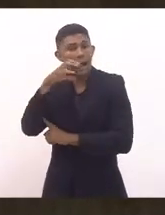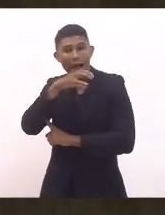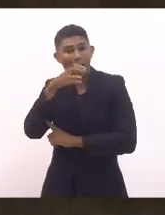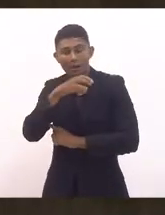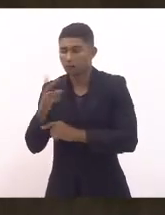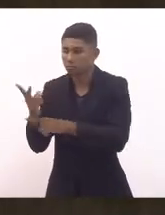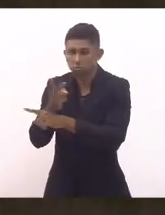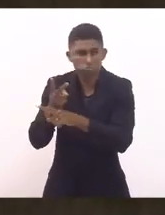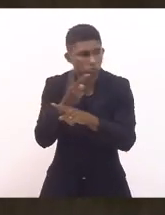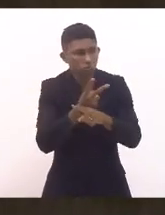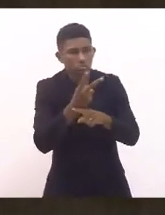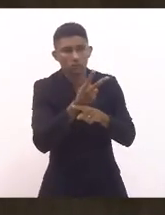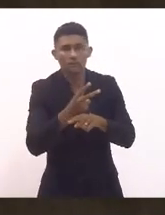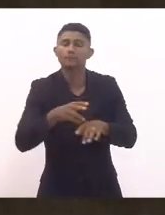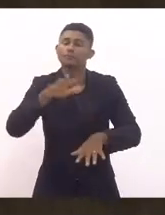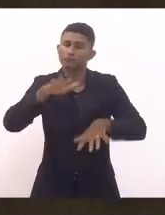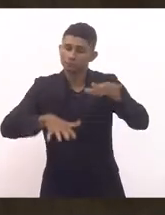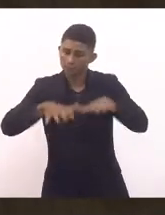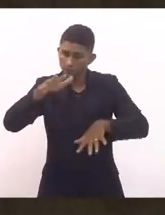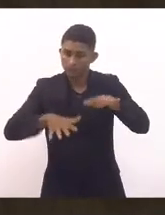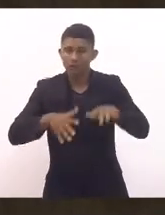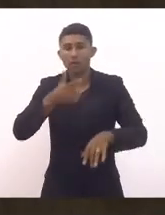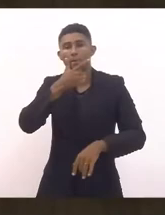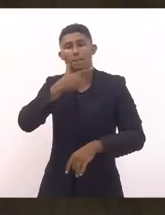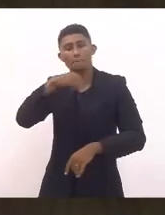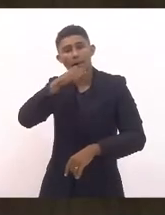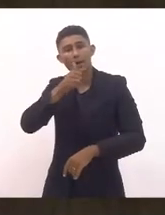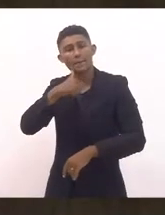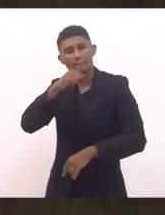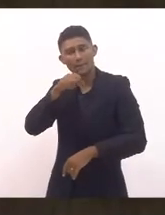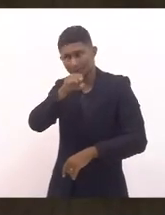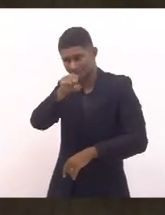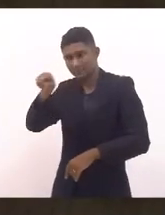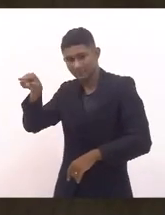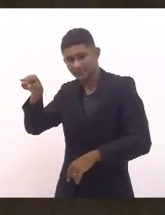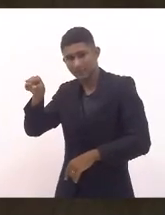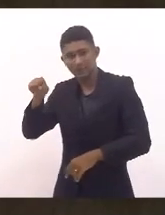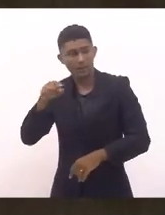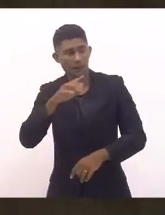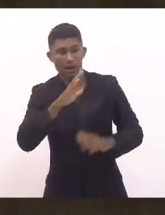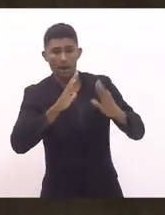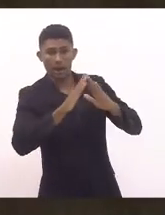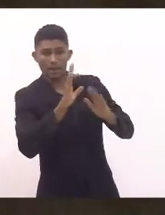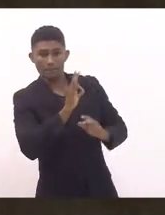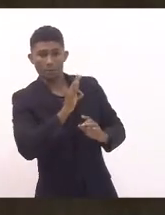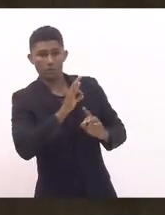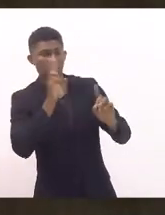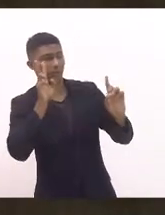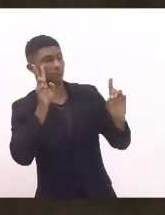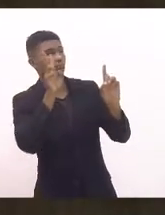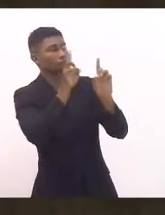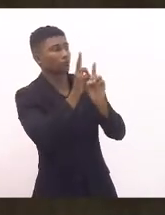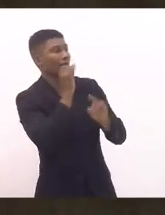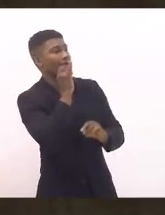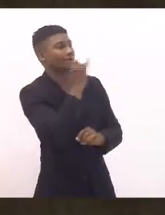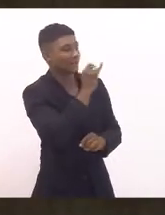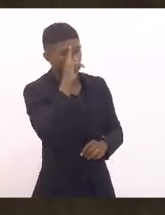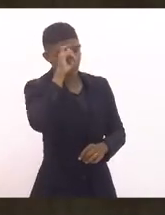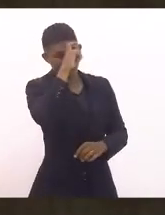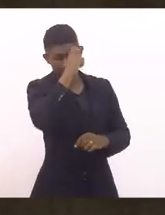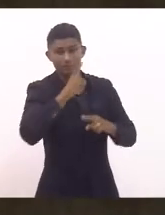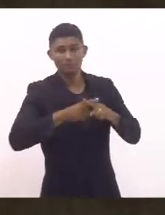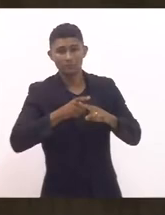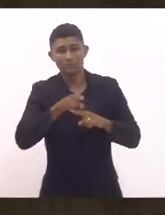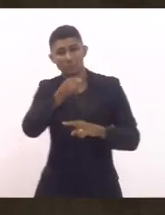esse pai e essa mãe têm dificuldade até de fazer o registro de ocorrência, seja porque tem a falta de informação,